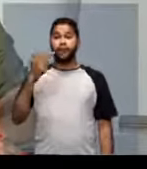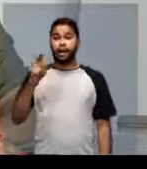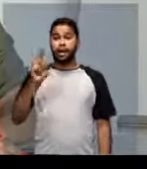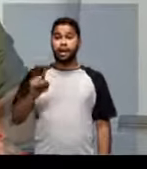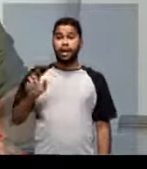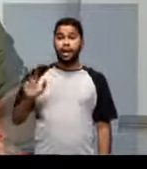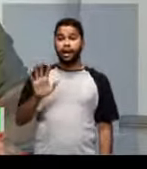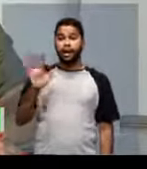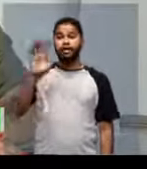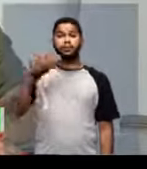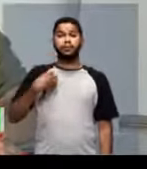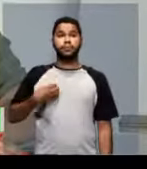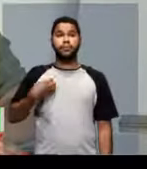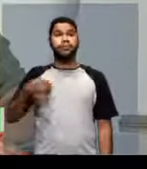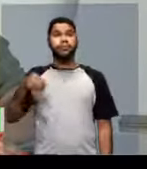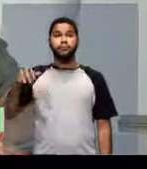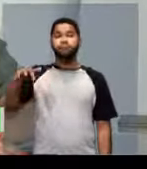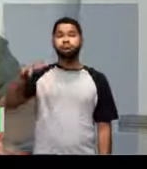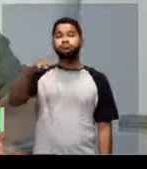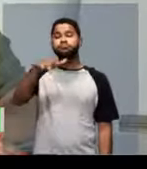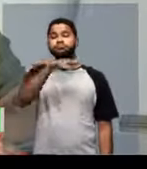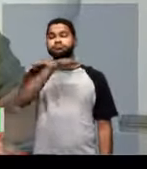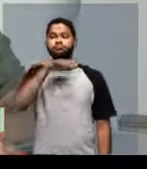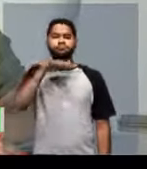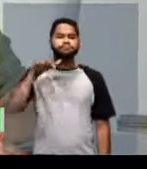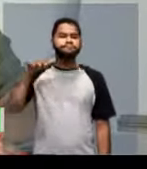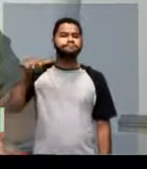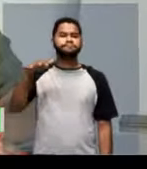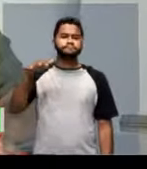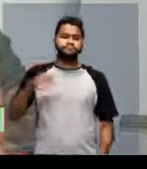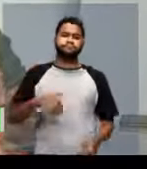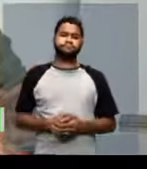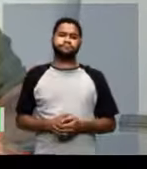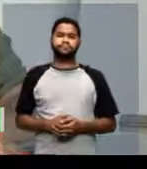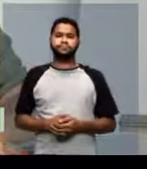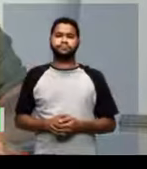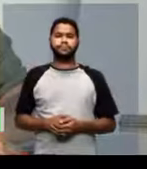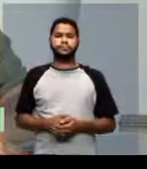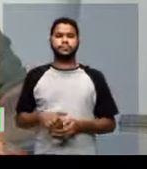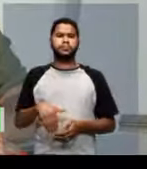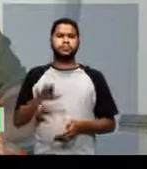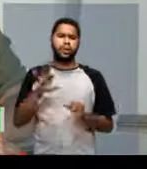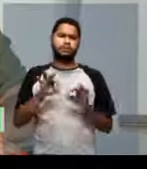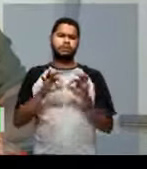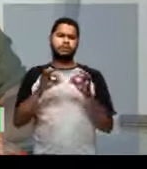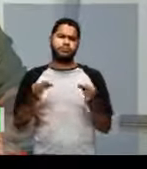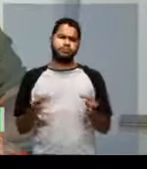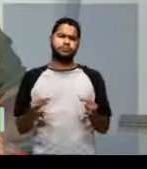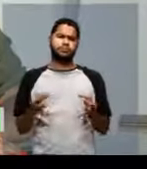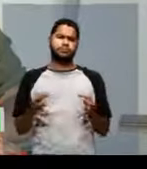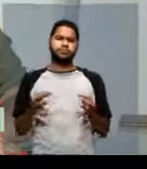gasosa presente no nosso ar. É a substância mais simples, né, que a gente pode ter.